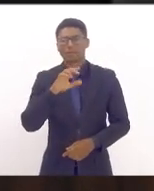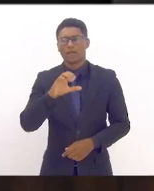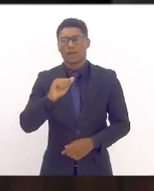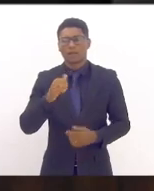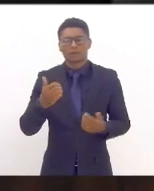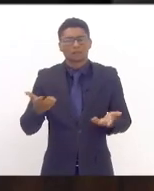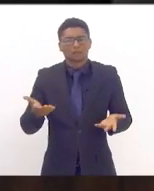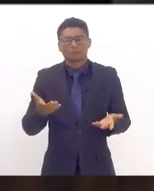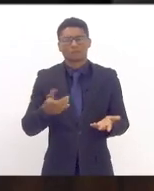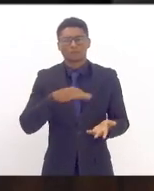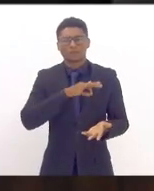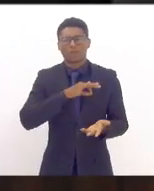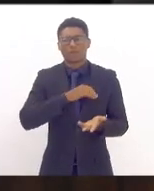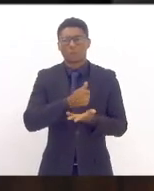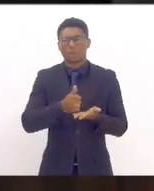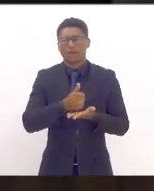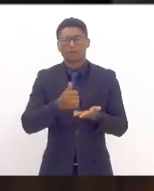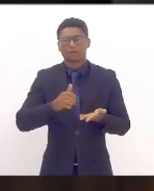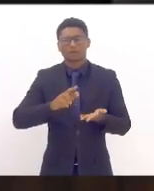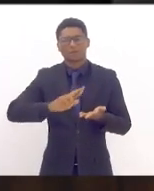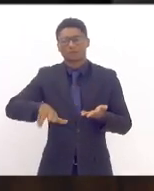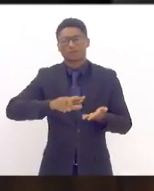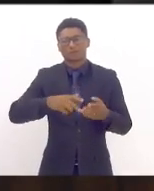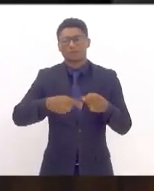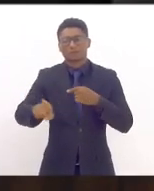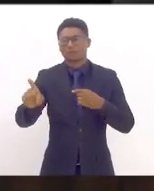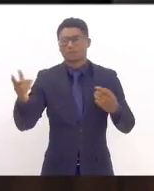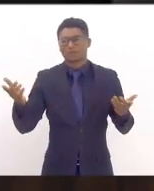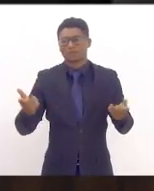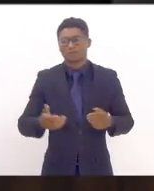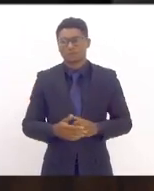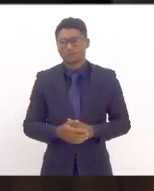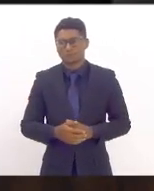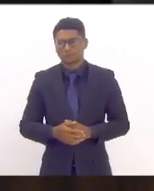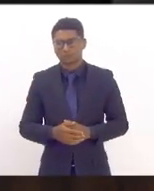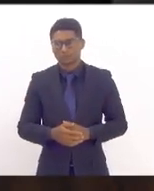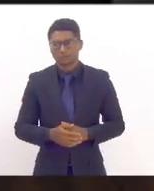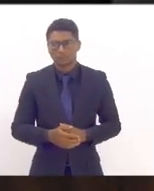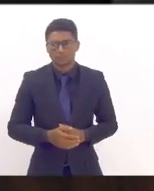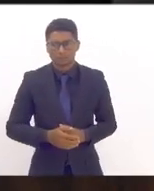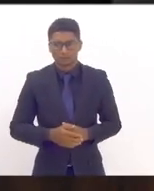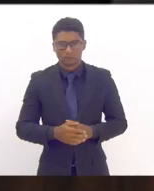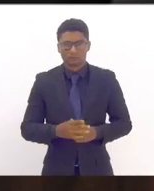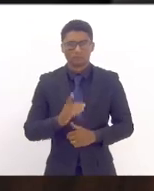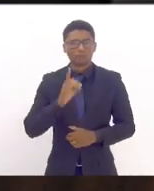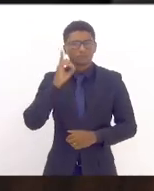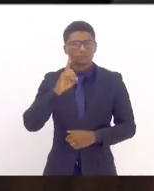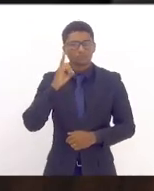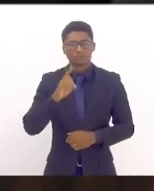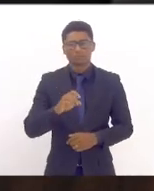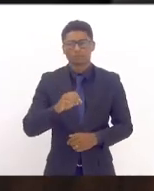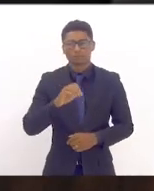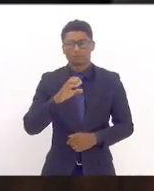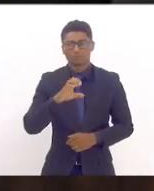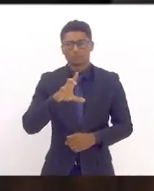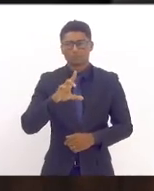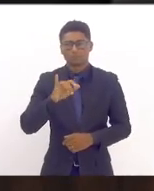do salário base Deputado Marcos Miller Deputado a Célia Jordão